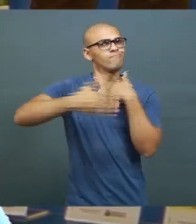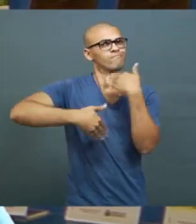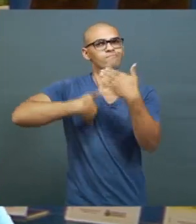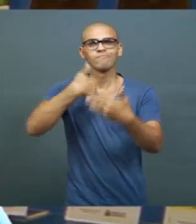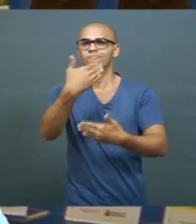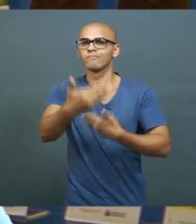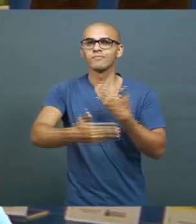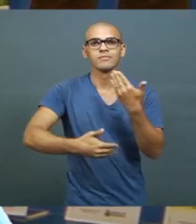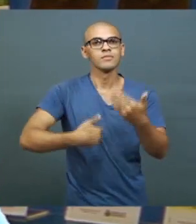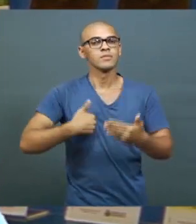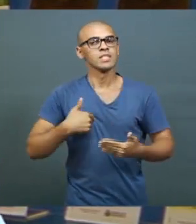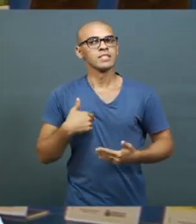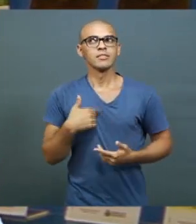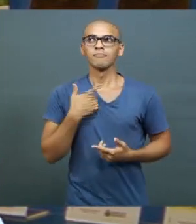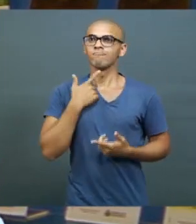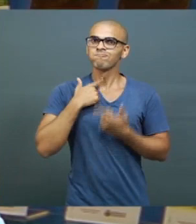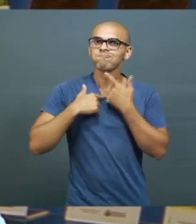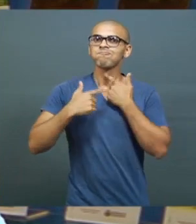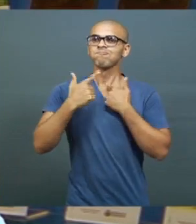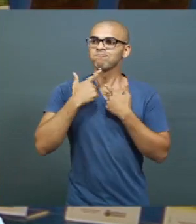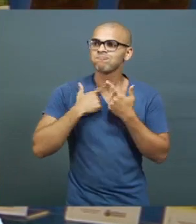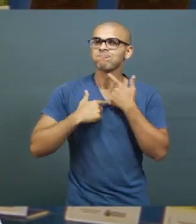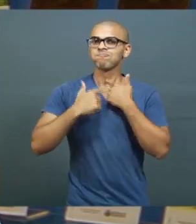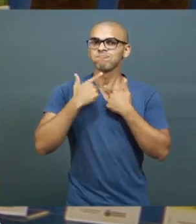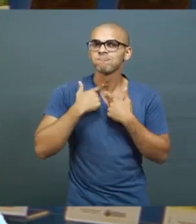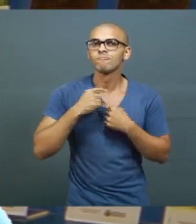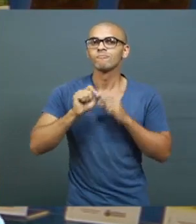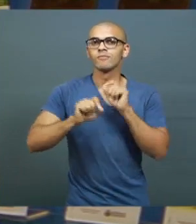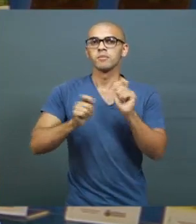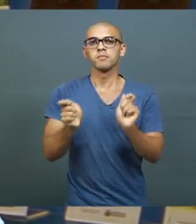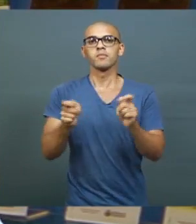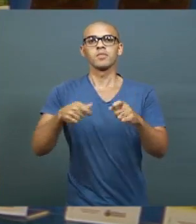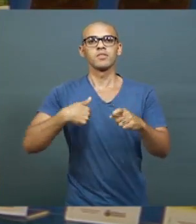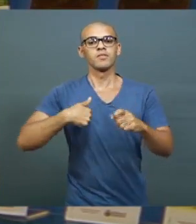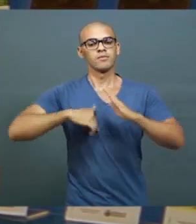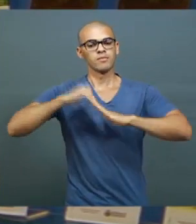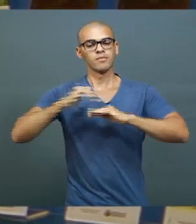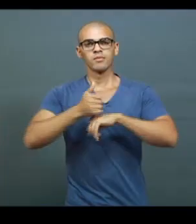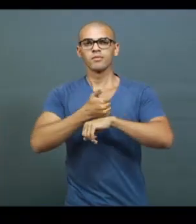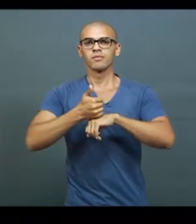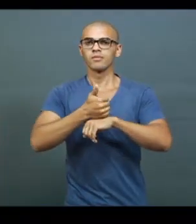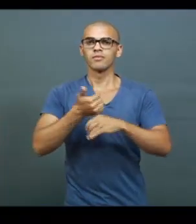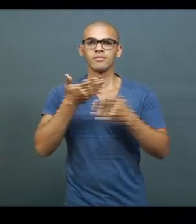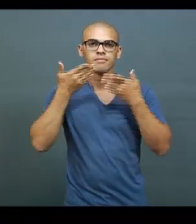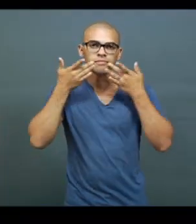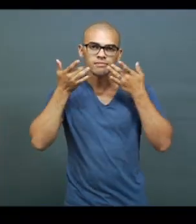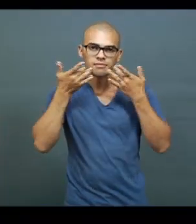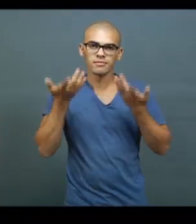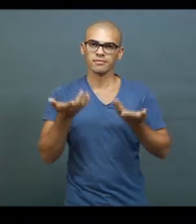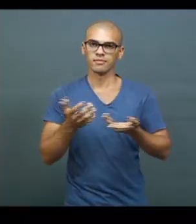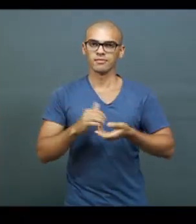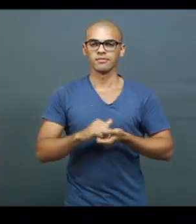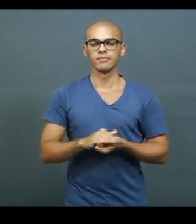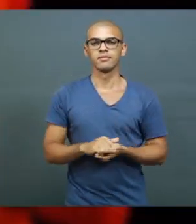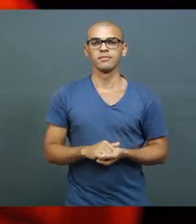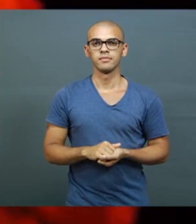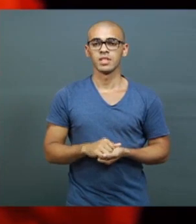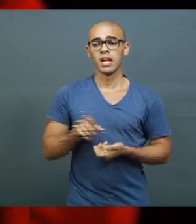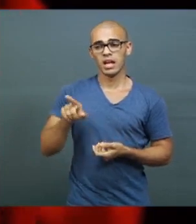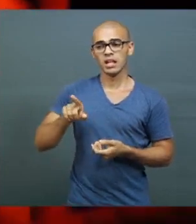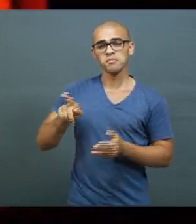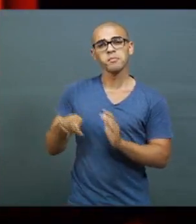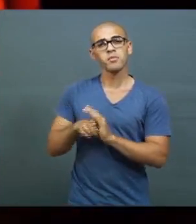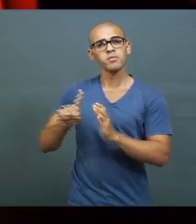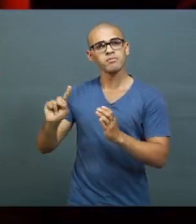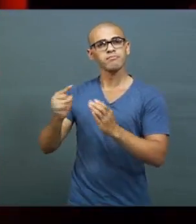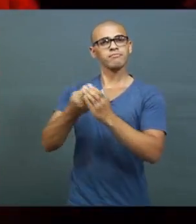foi gerando em mim o desejo de ter o teatro como profissão e como projeto de vida. O Ricardo faz parte da Trupe de Truões,